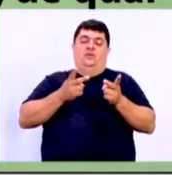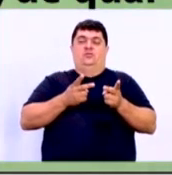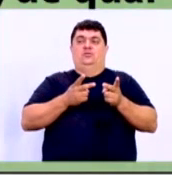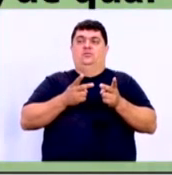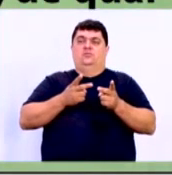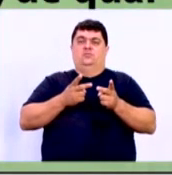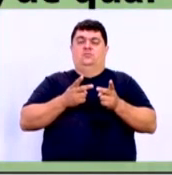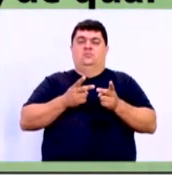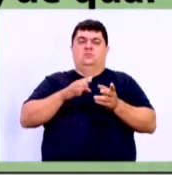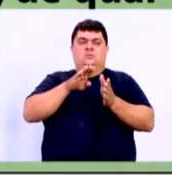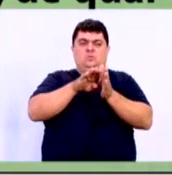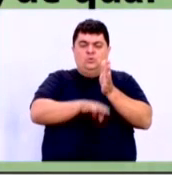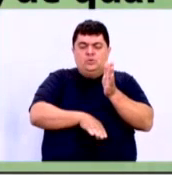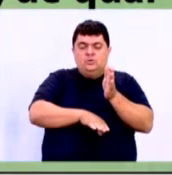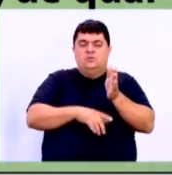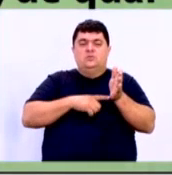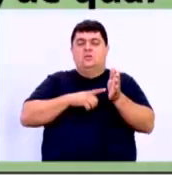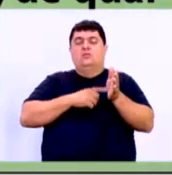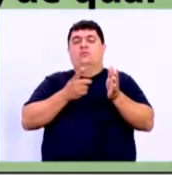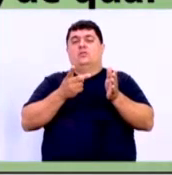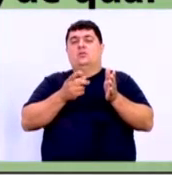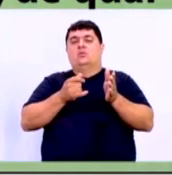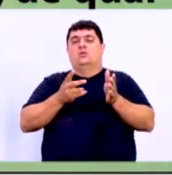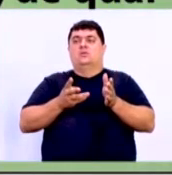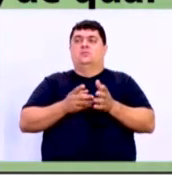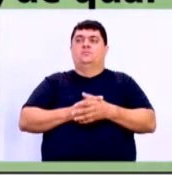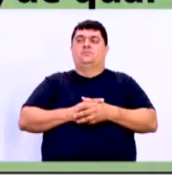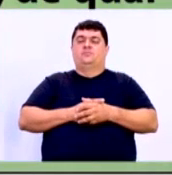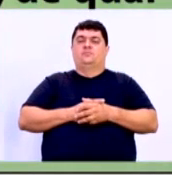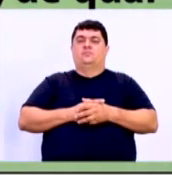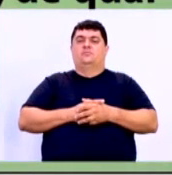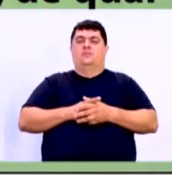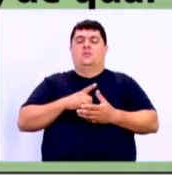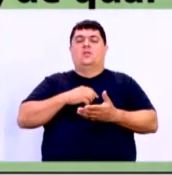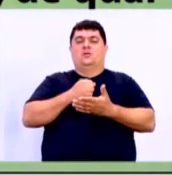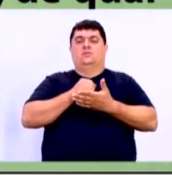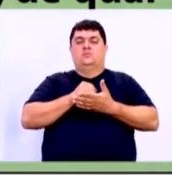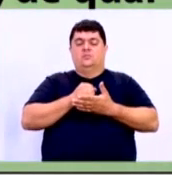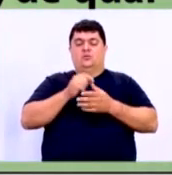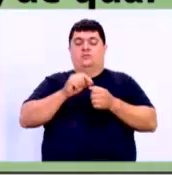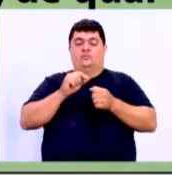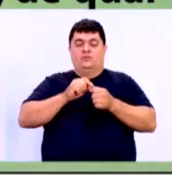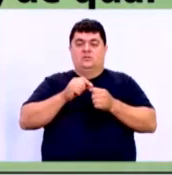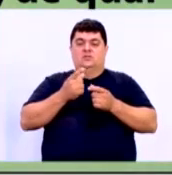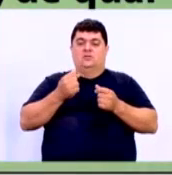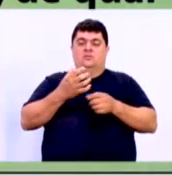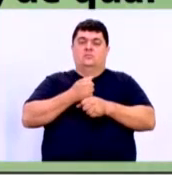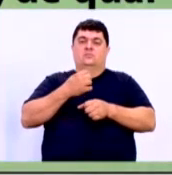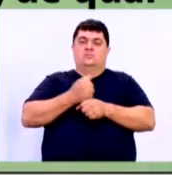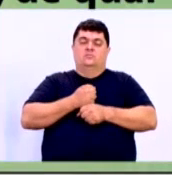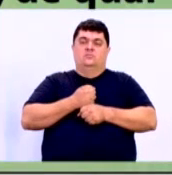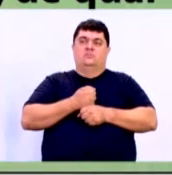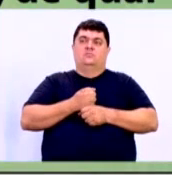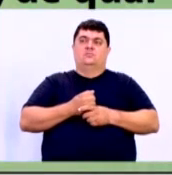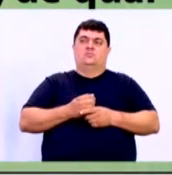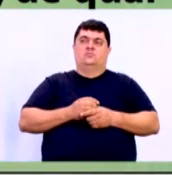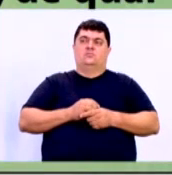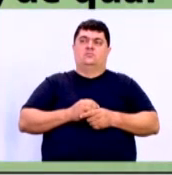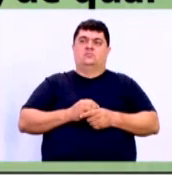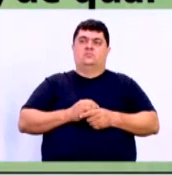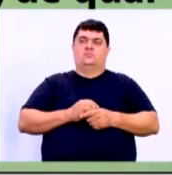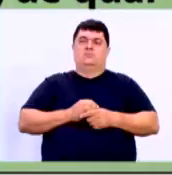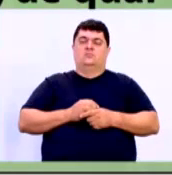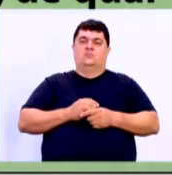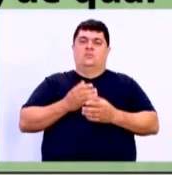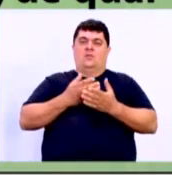especiais. Então quer dizer que ele me apoia na formação do preço. Isso aí, formação do preço. Fala nisso, olha,